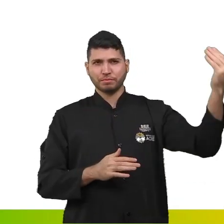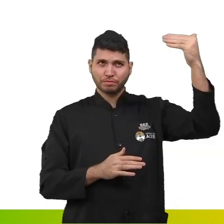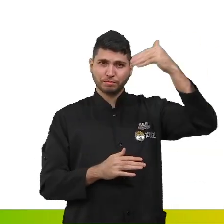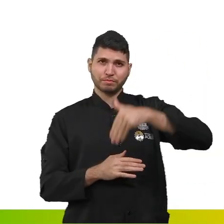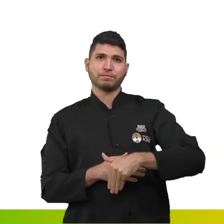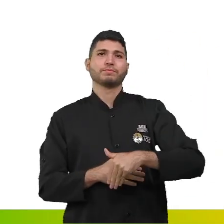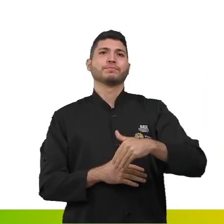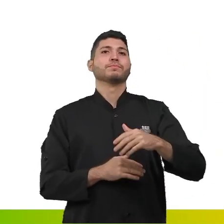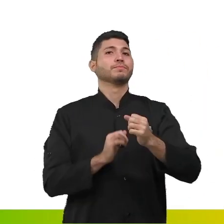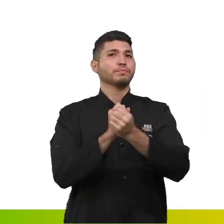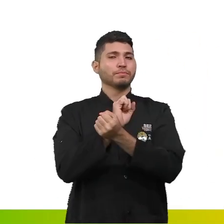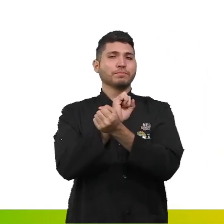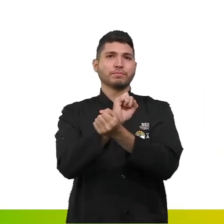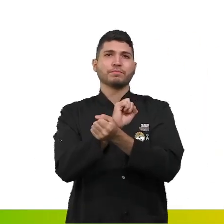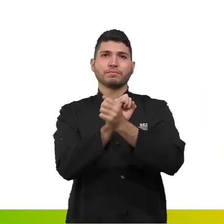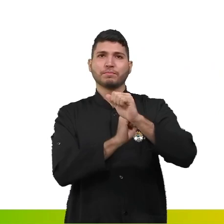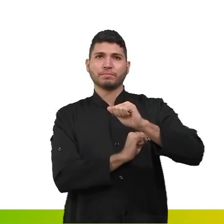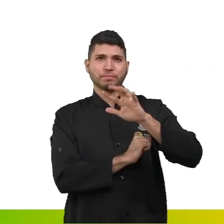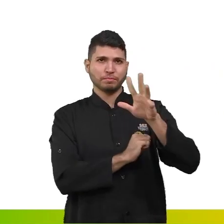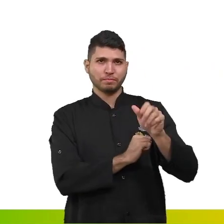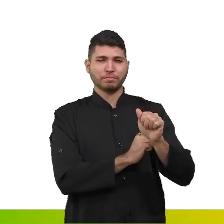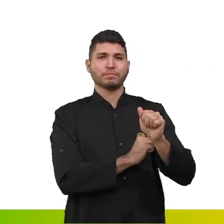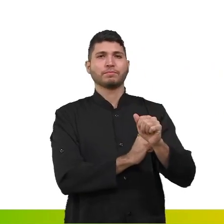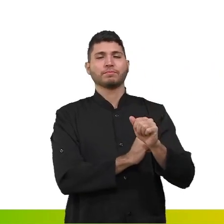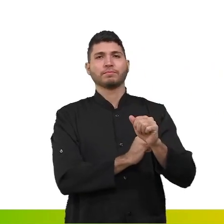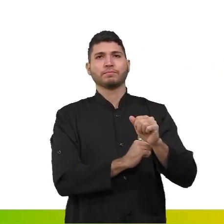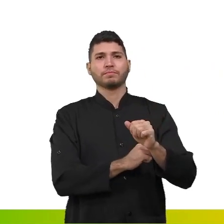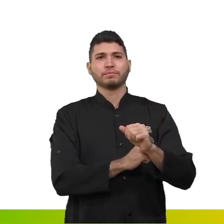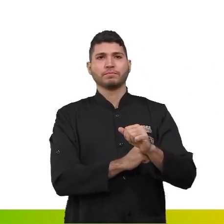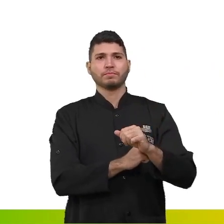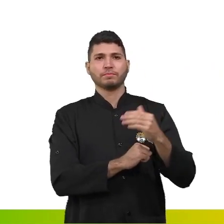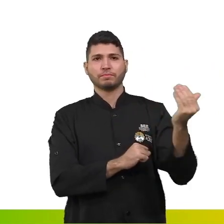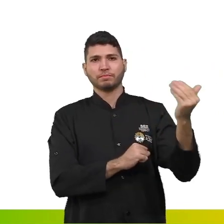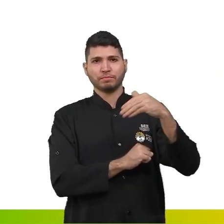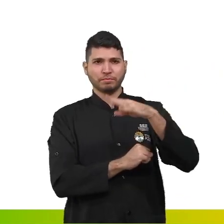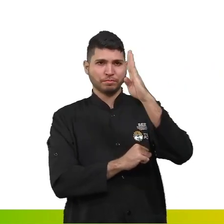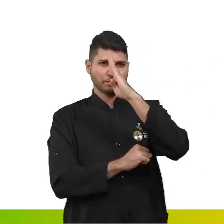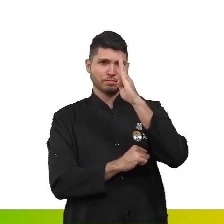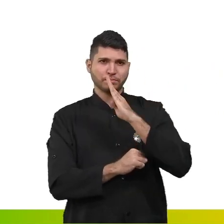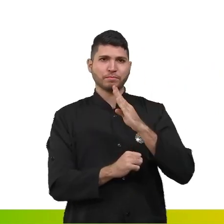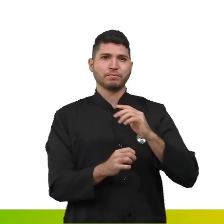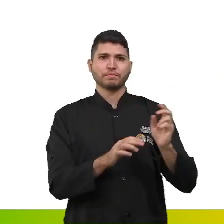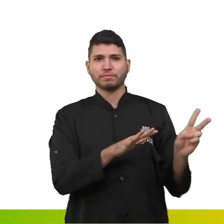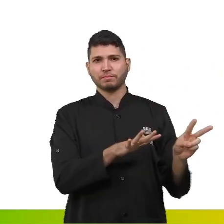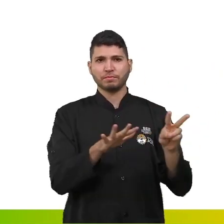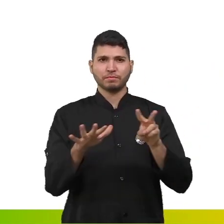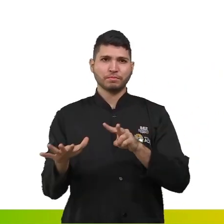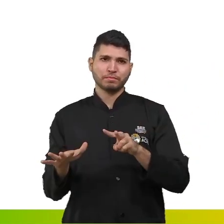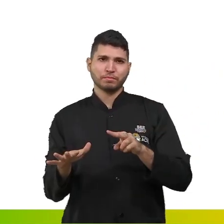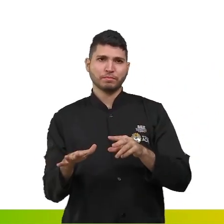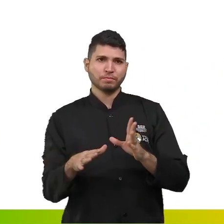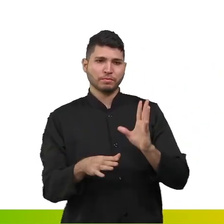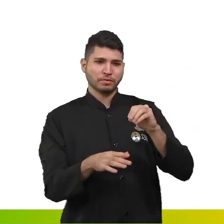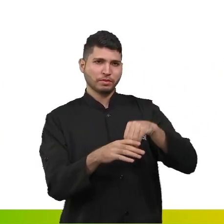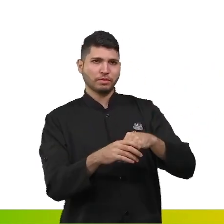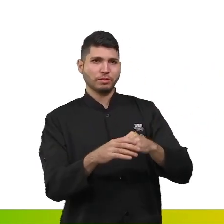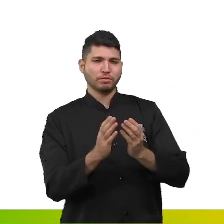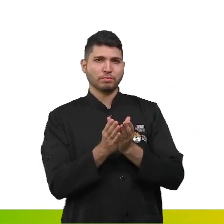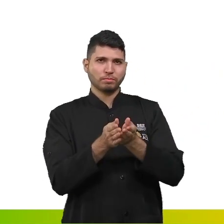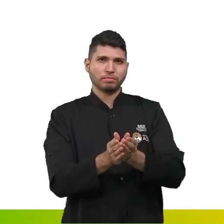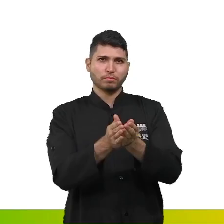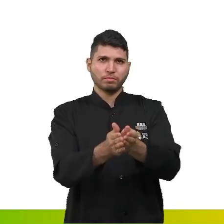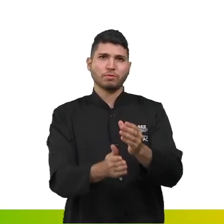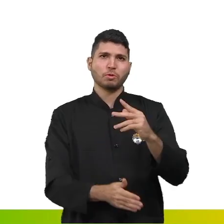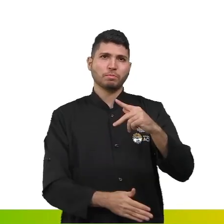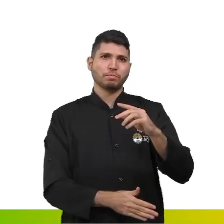africanos para o Brasil. Eram semanas no porão de uma embarcação, que era o navio